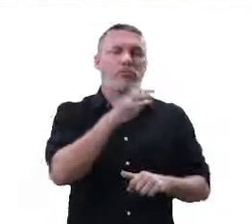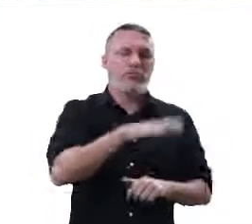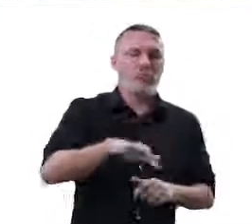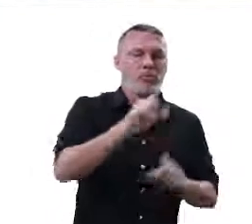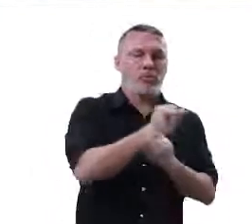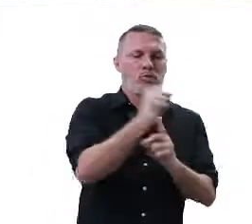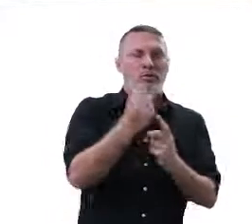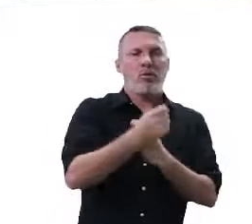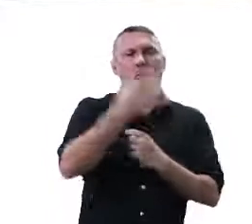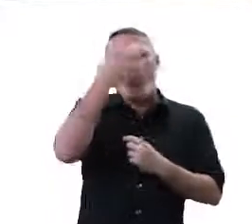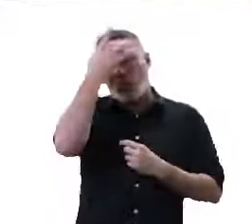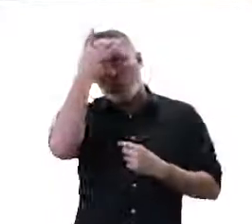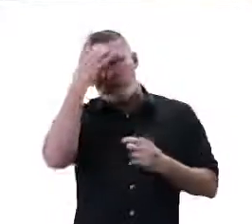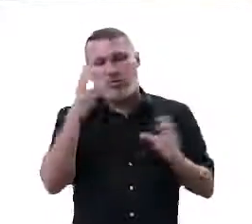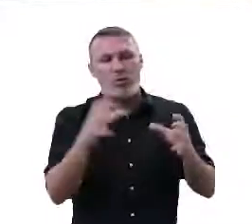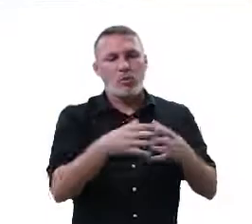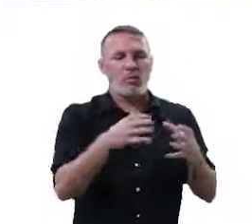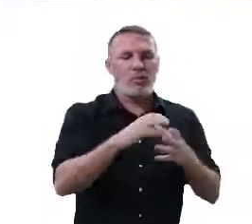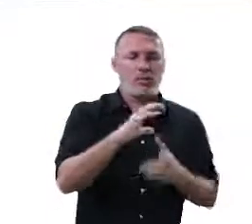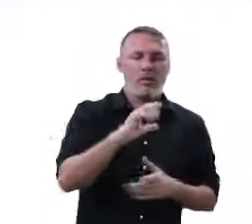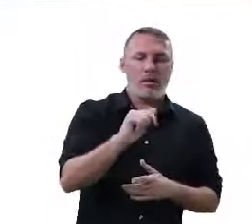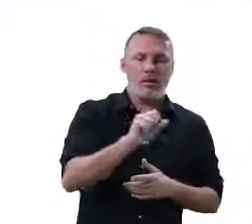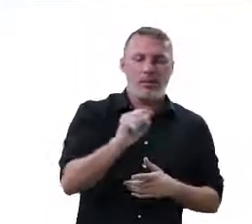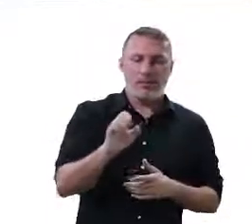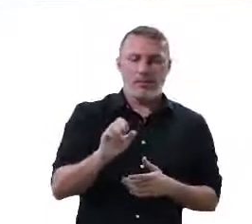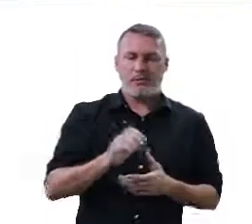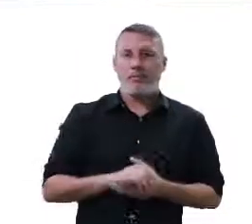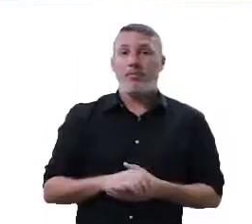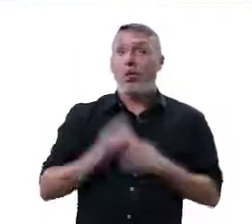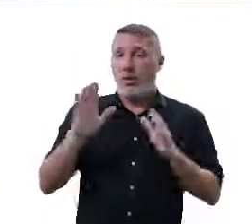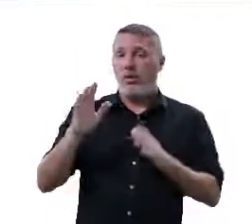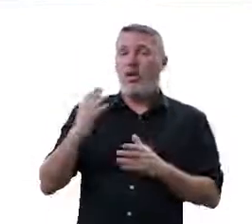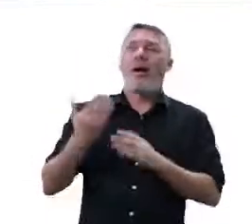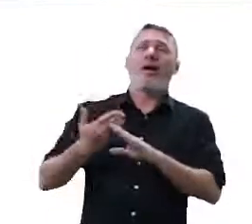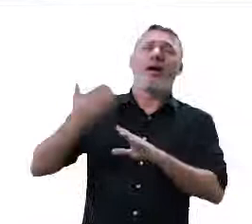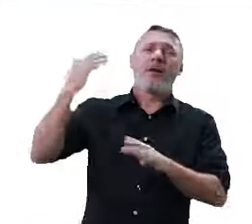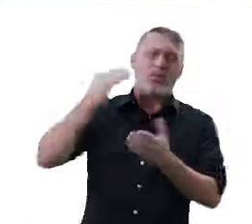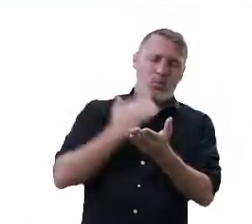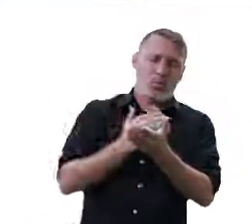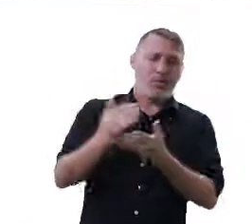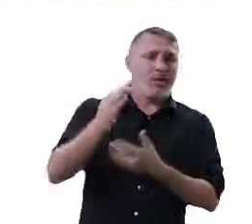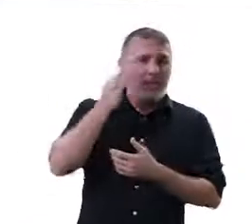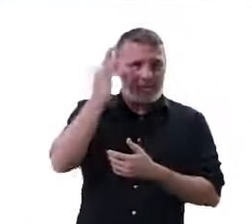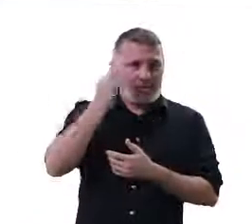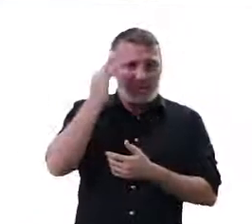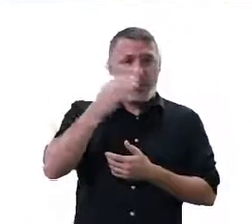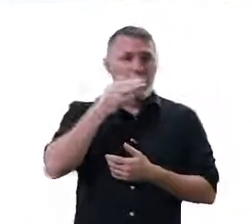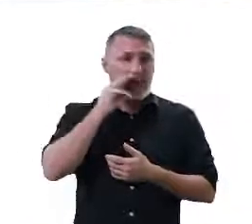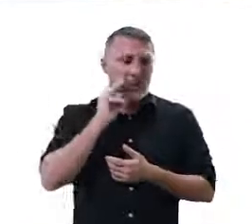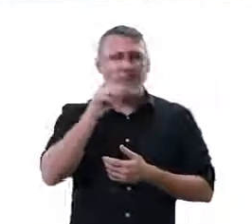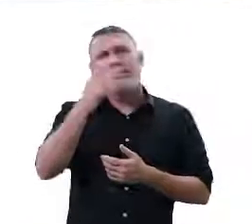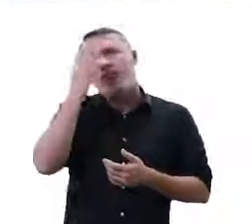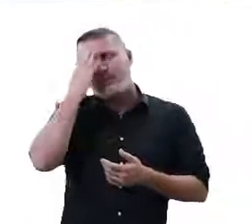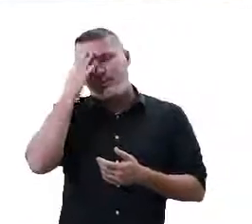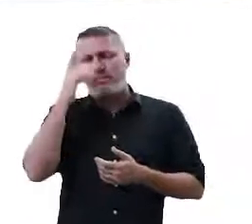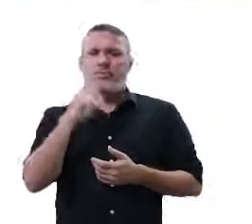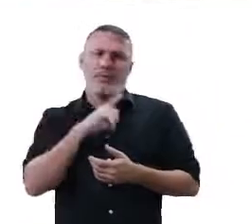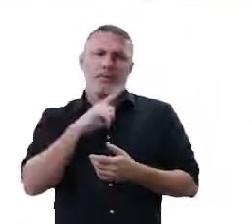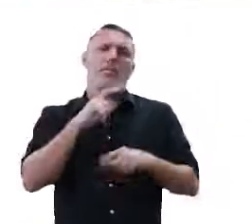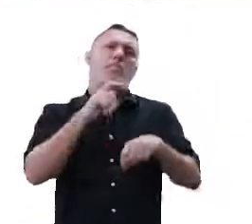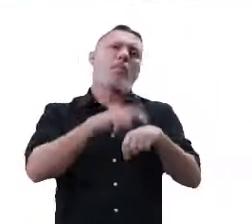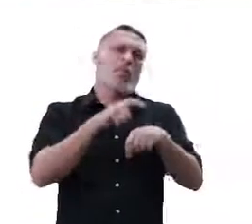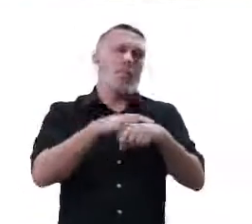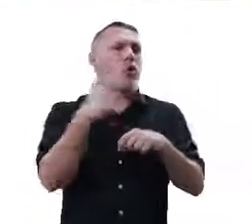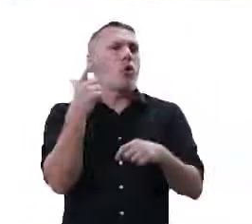da consciência de classe. Olha só, dentro da teoria marxista, a burguesia ela tem um momento em que ela alcança